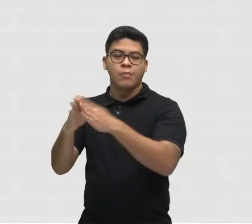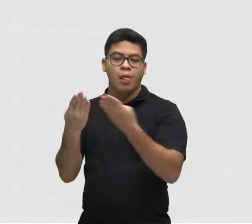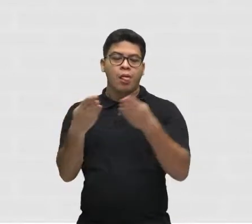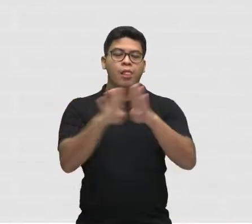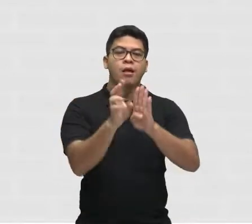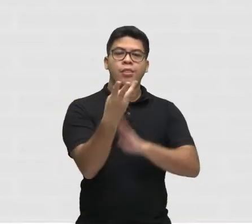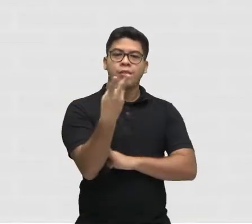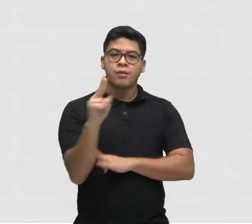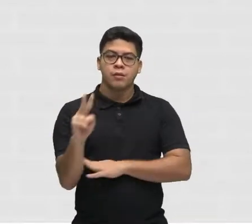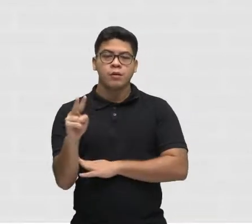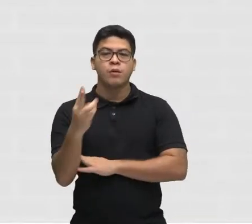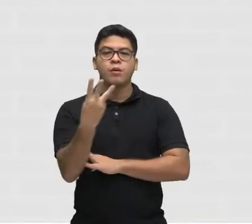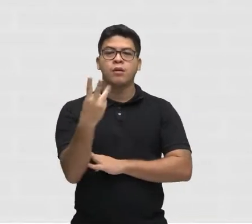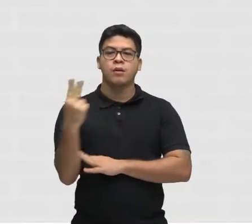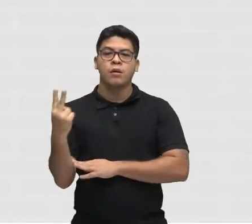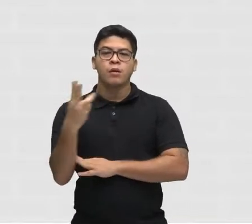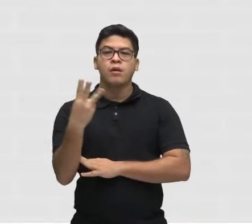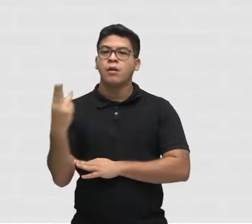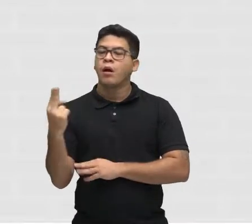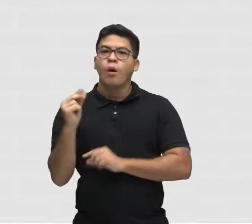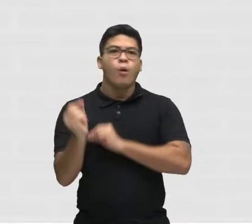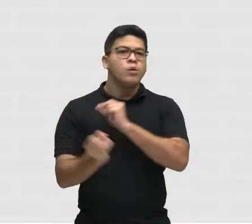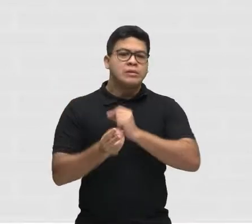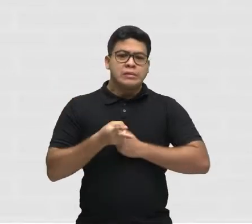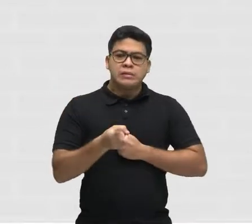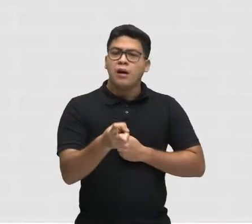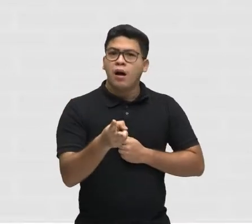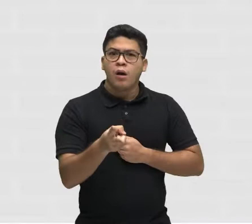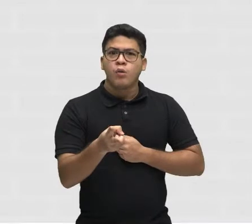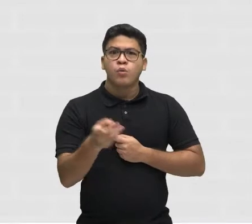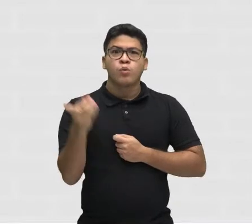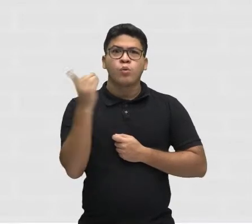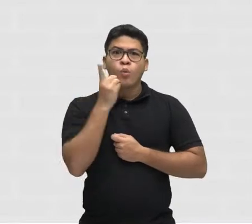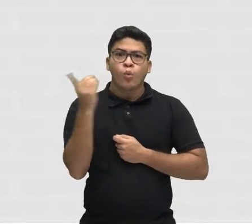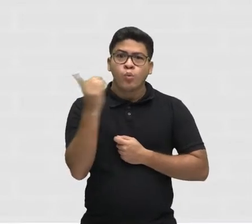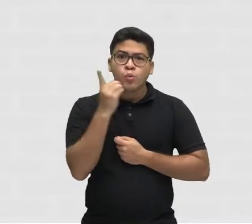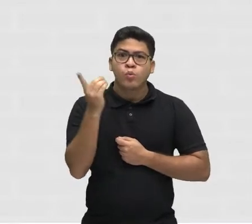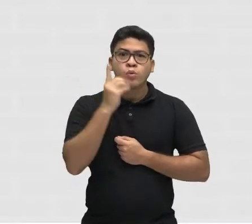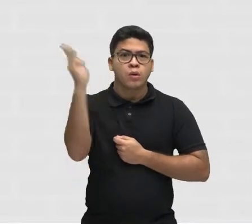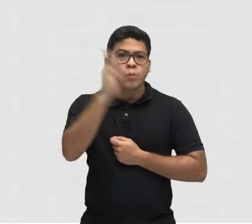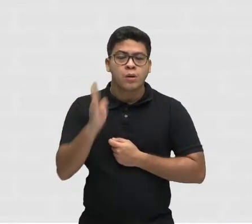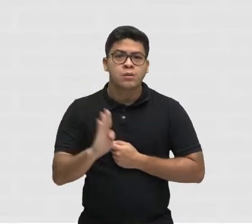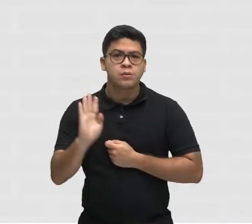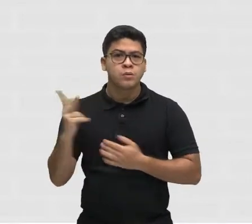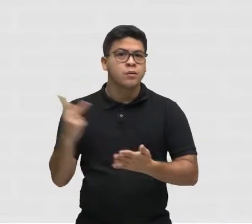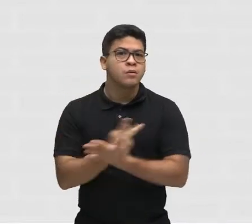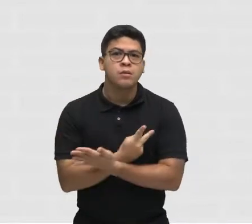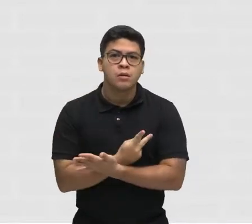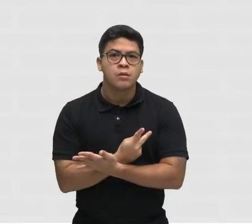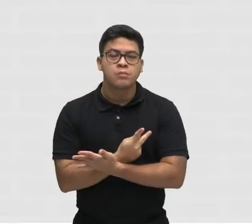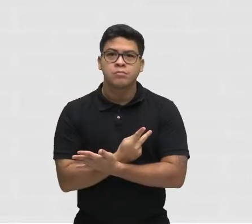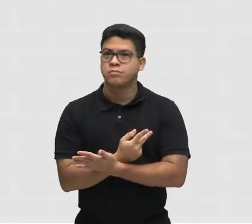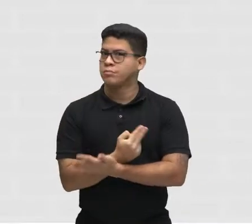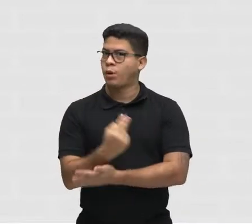sendo encerradas em função de algo que eu, enquanto profissional, a princípio como profissional, e segundamente como ser